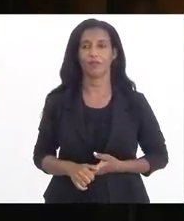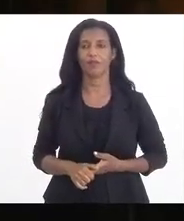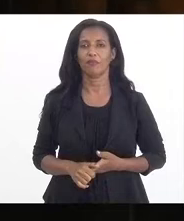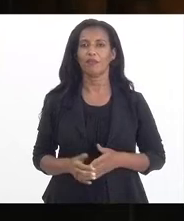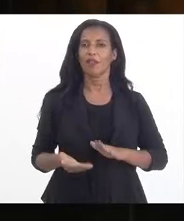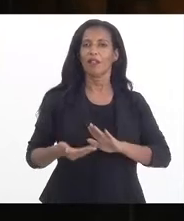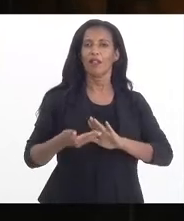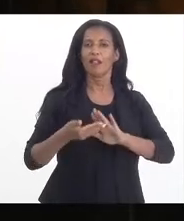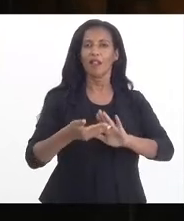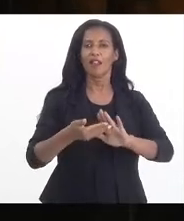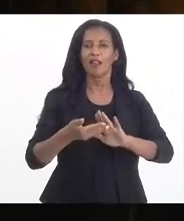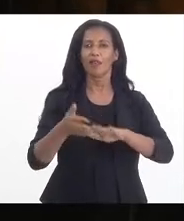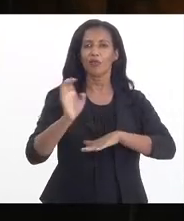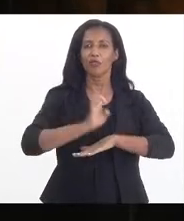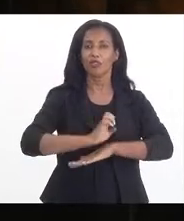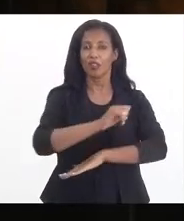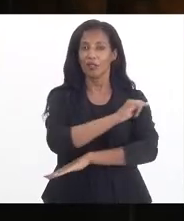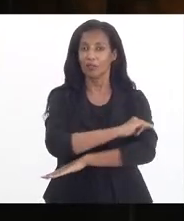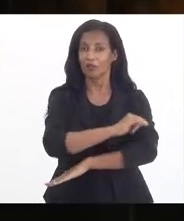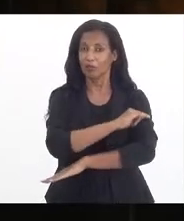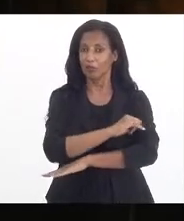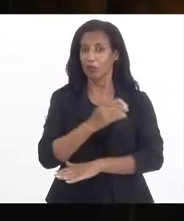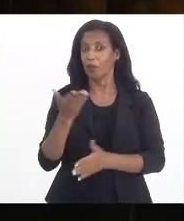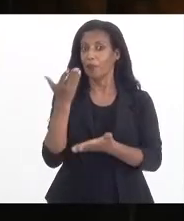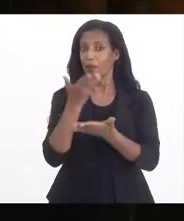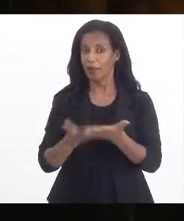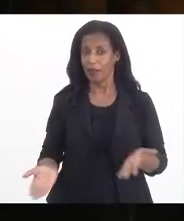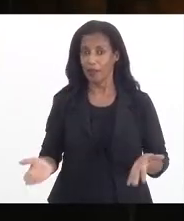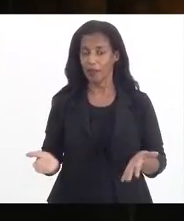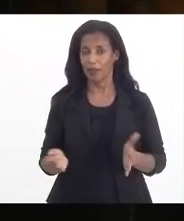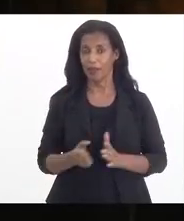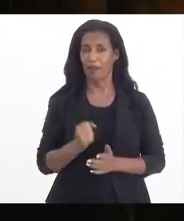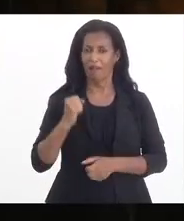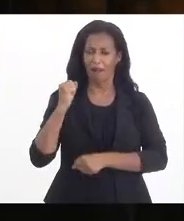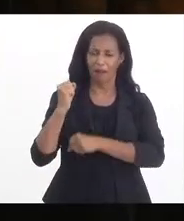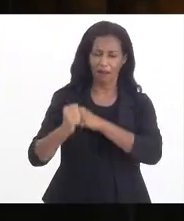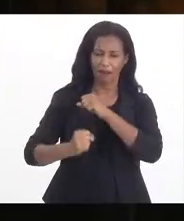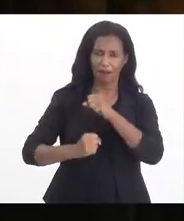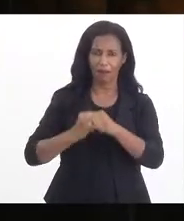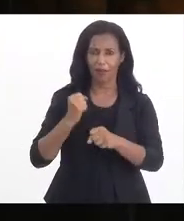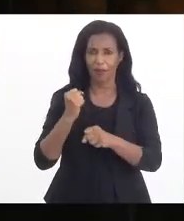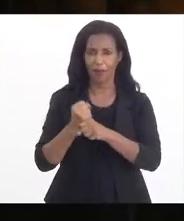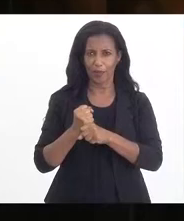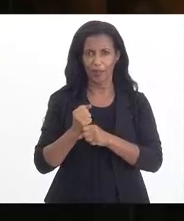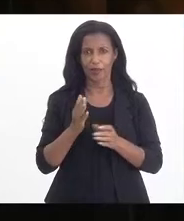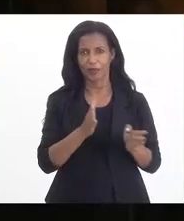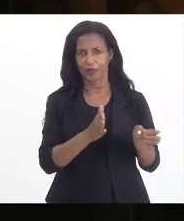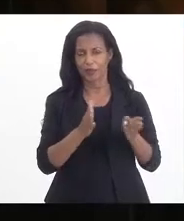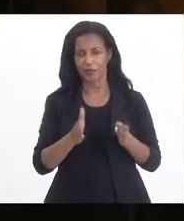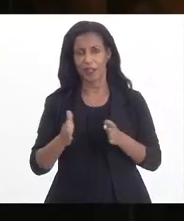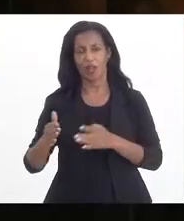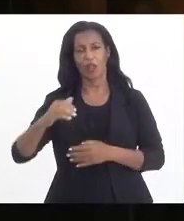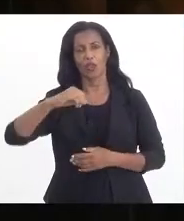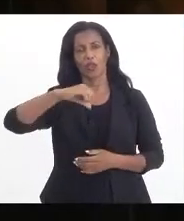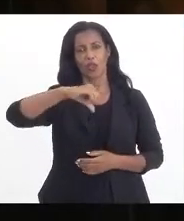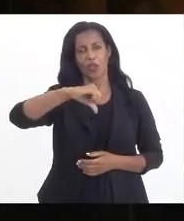leva o Estado do Rio de Janeiro a perder anualmente